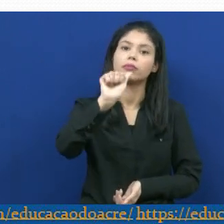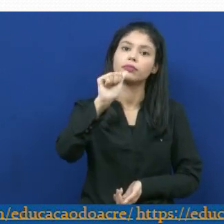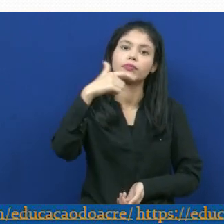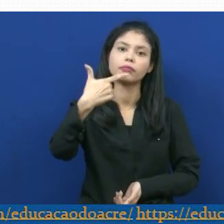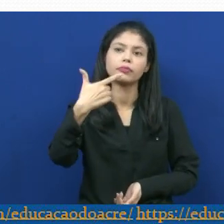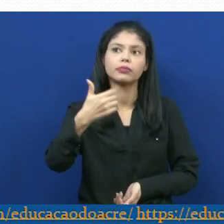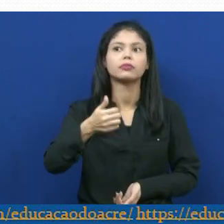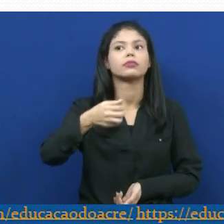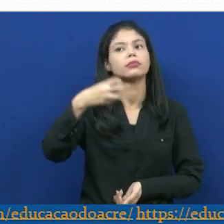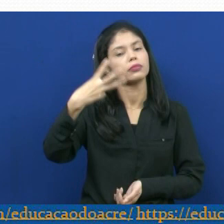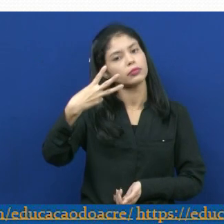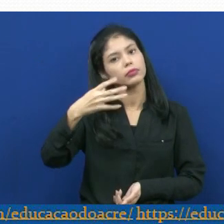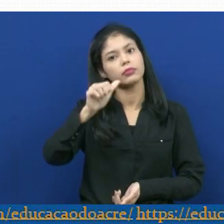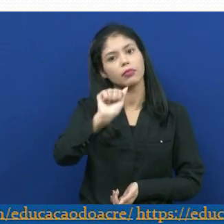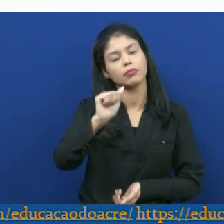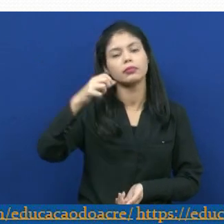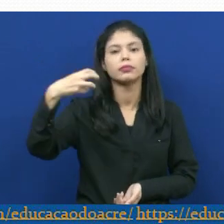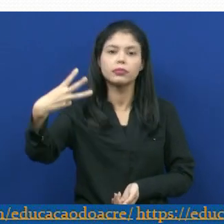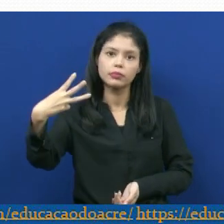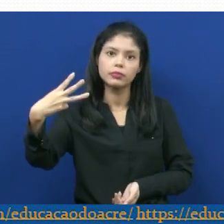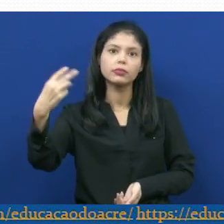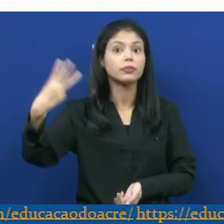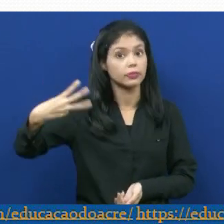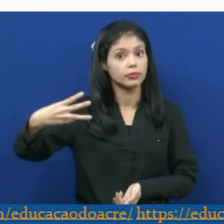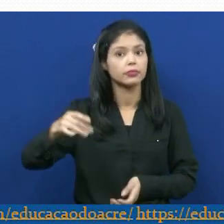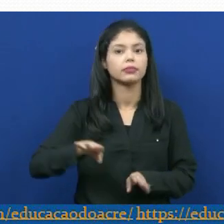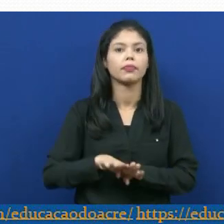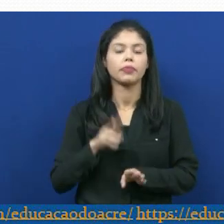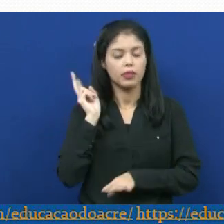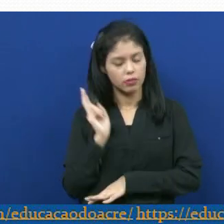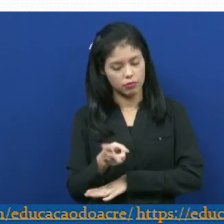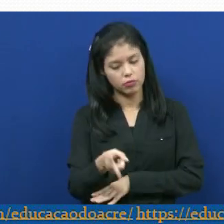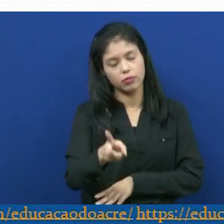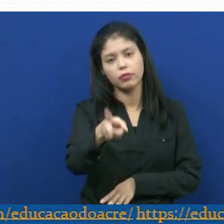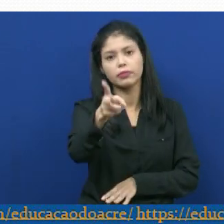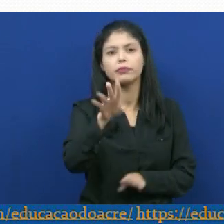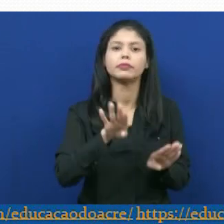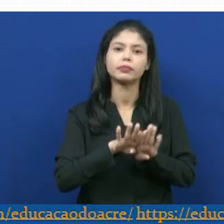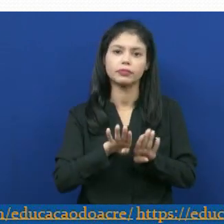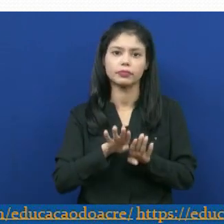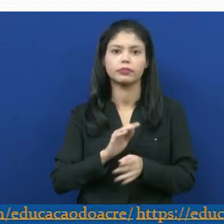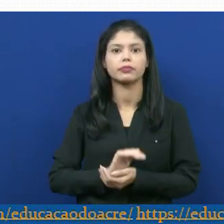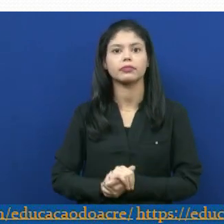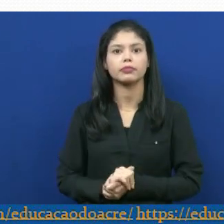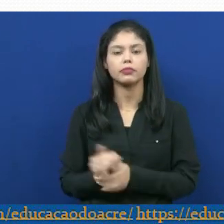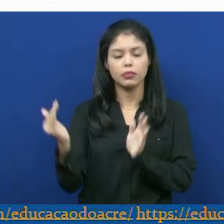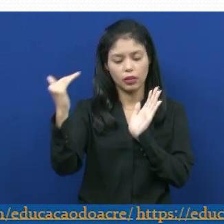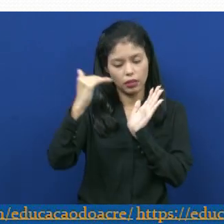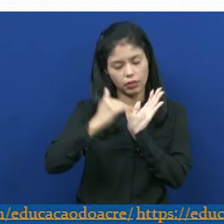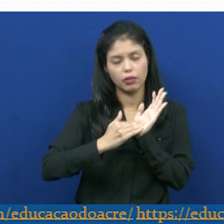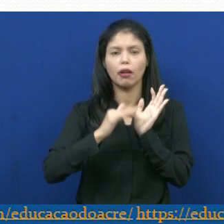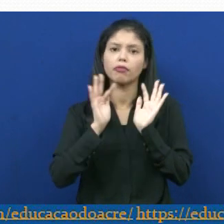posição, A3 representa o que vem na terceira posição e assim sucessivamente, até o nosso